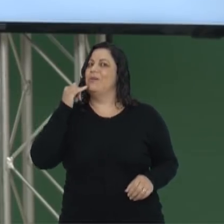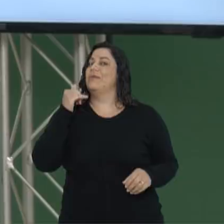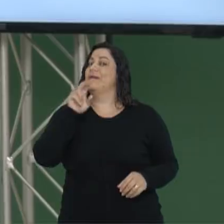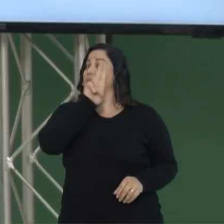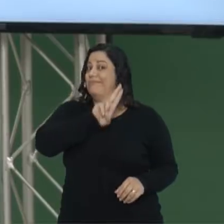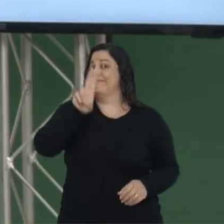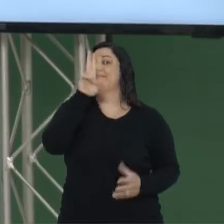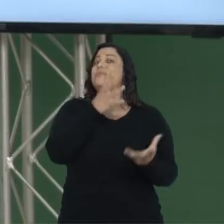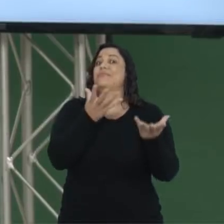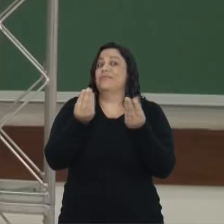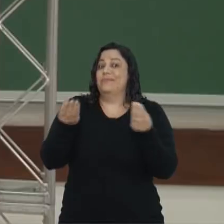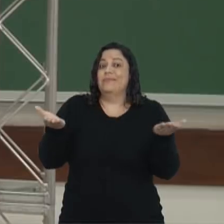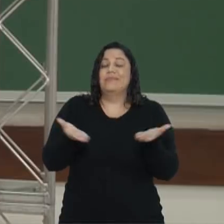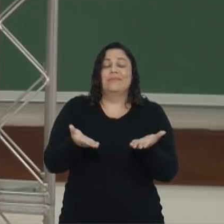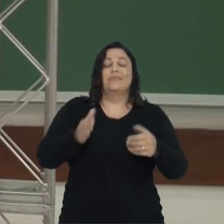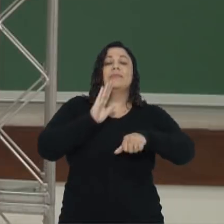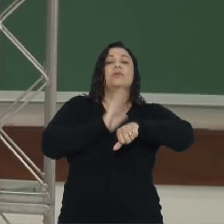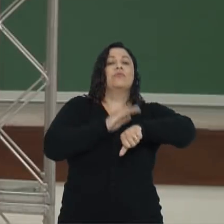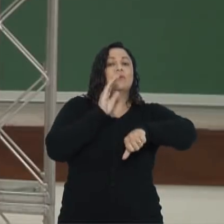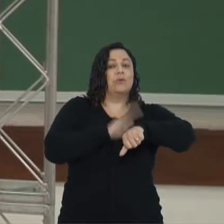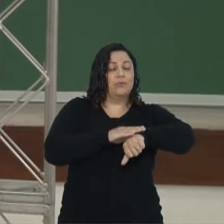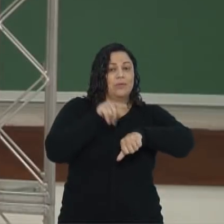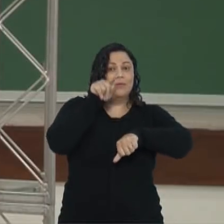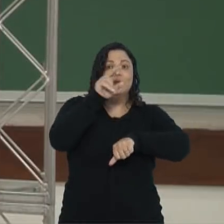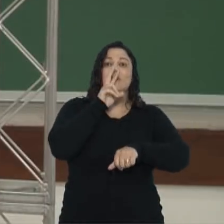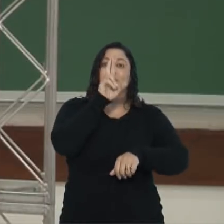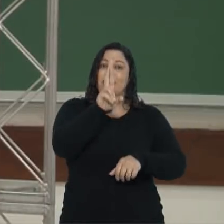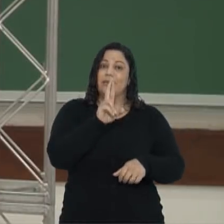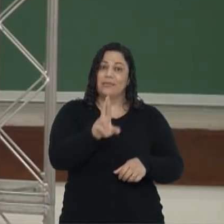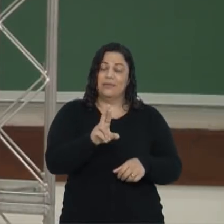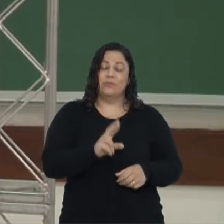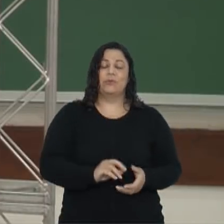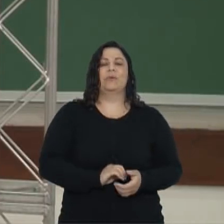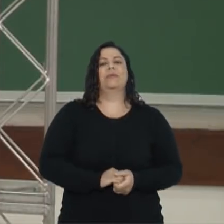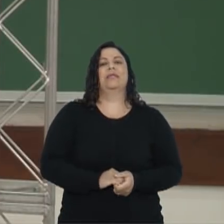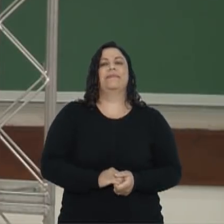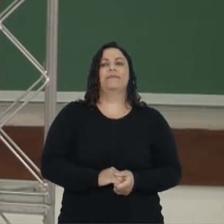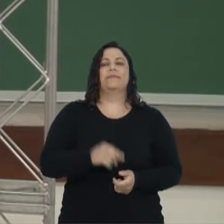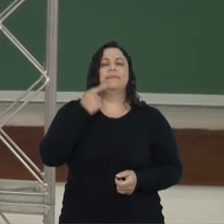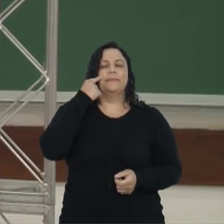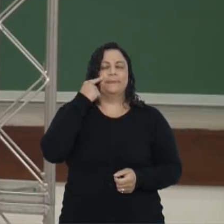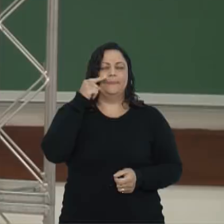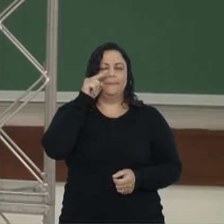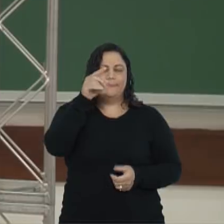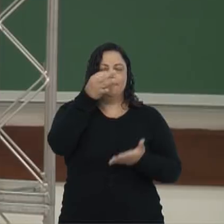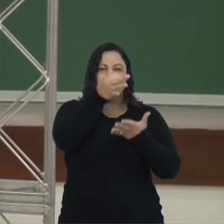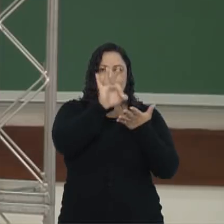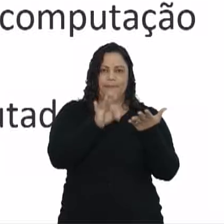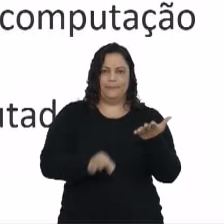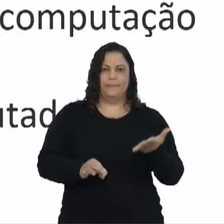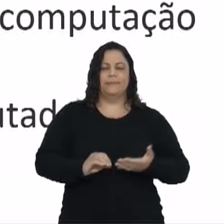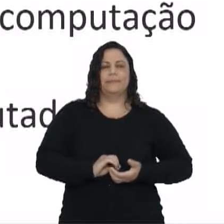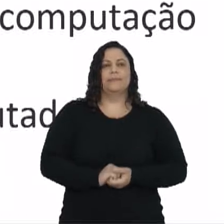né? Vou dar um tempo, você vai fazer e a gente volta para revisar e corrigir.